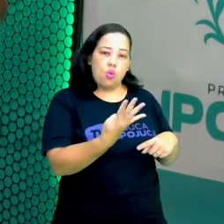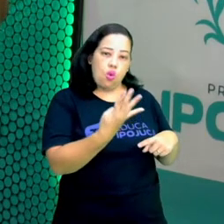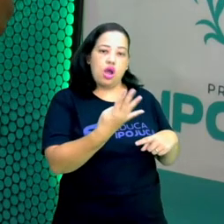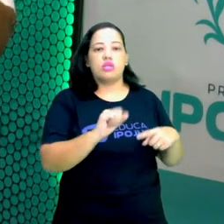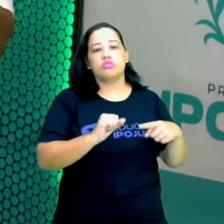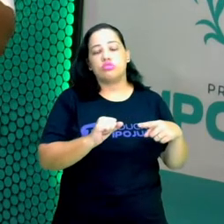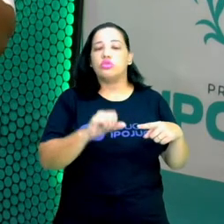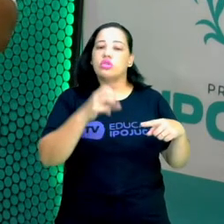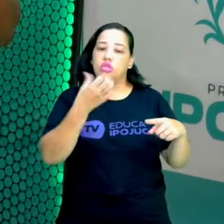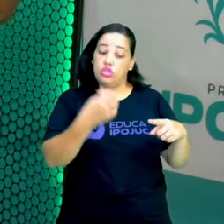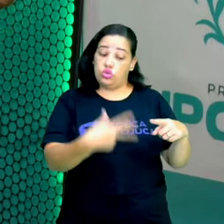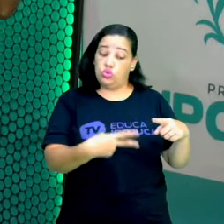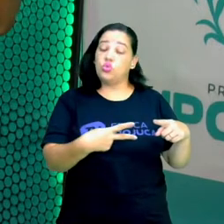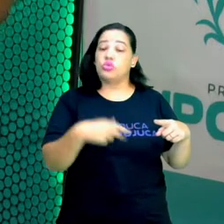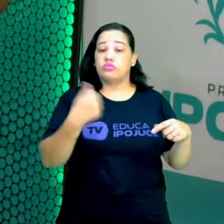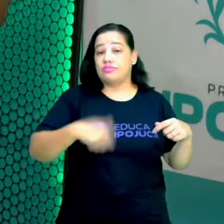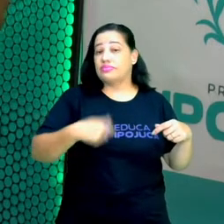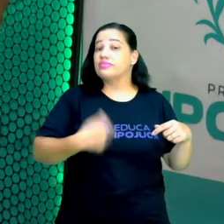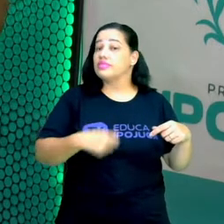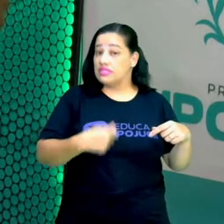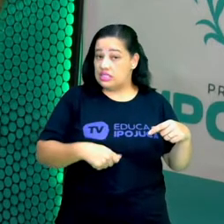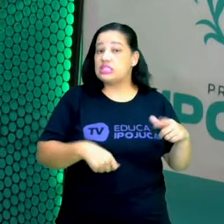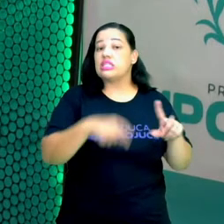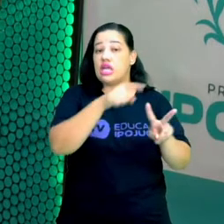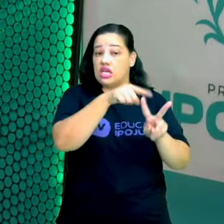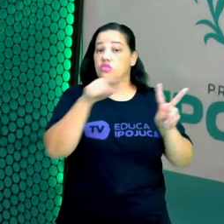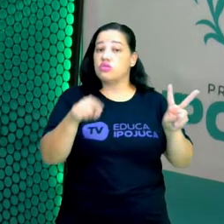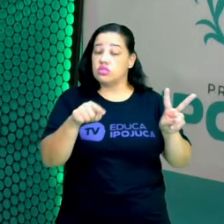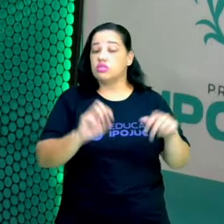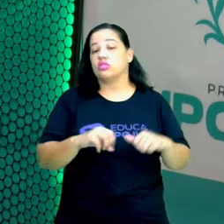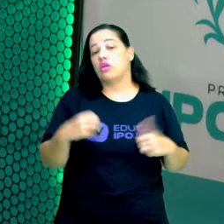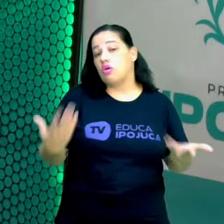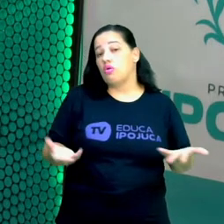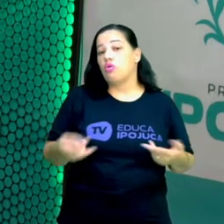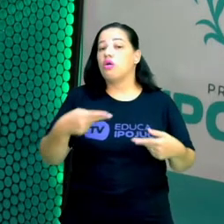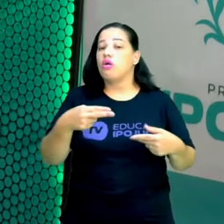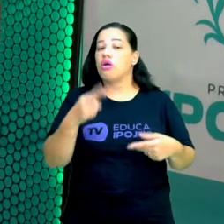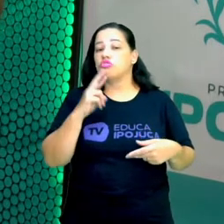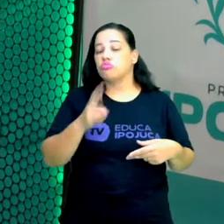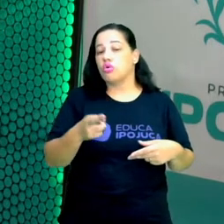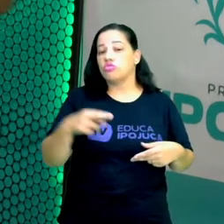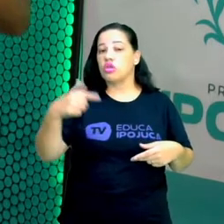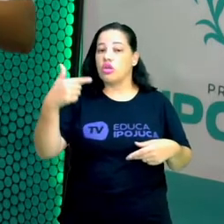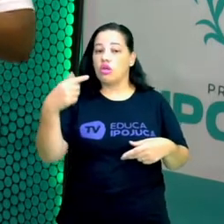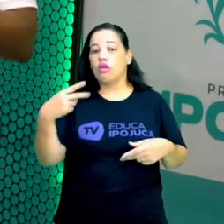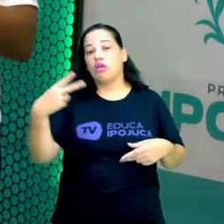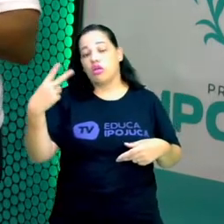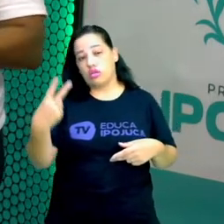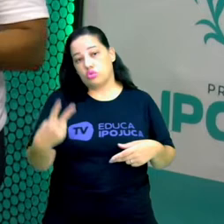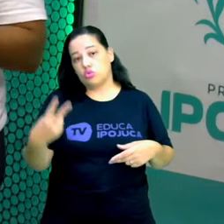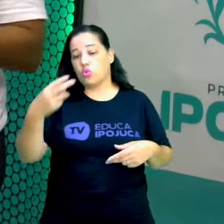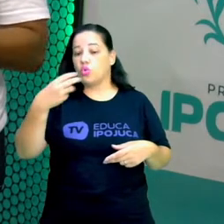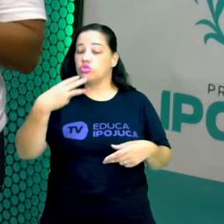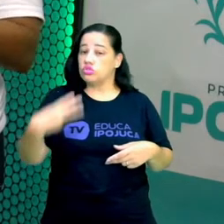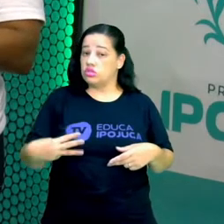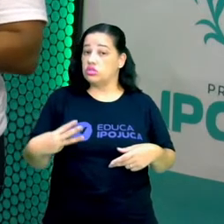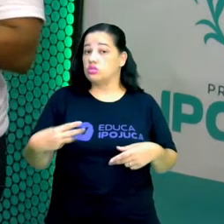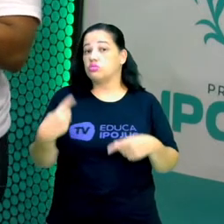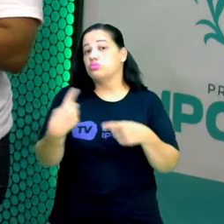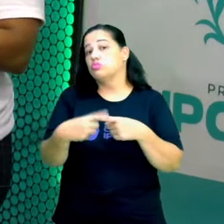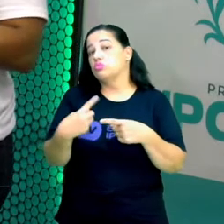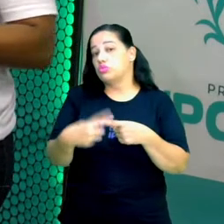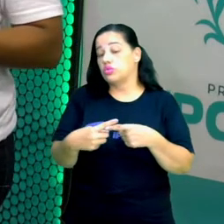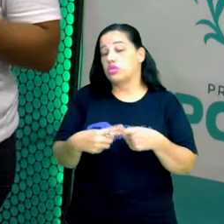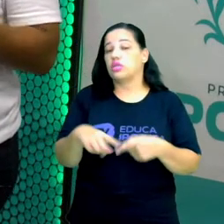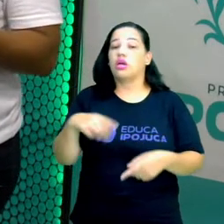a raiz de 9, que é 3. Então, a raiz quadrada será 2 terços. Logo, 2 terços ao quadrado é igual a